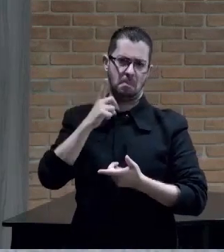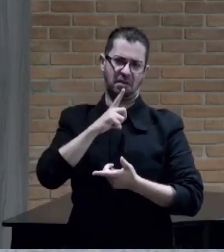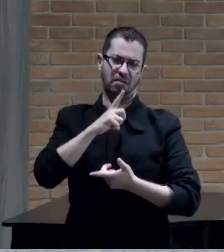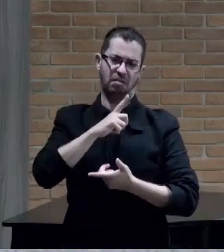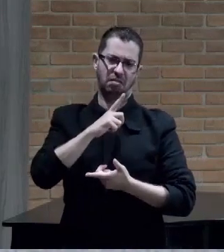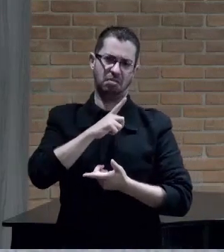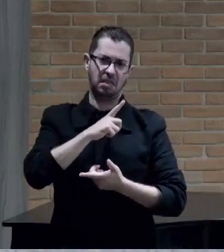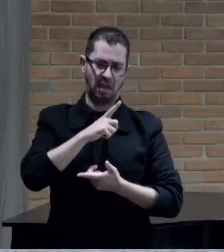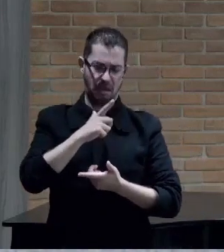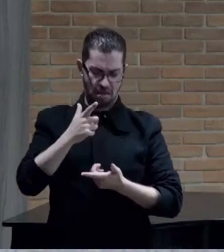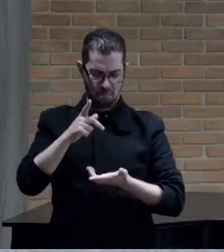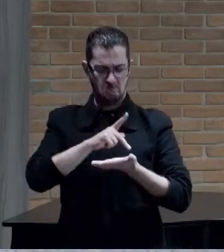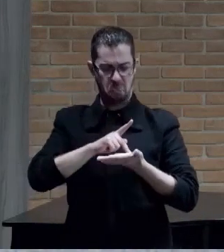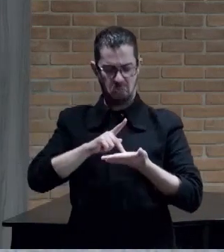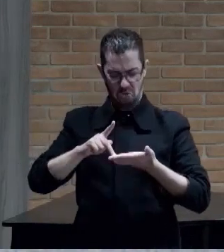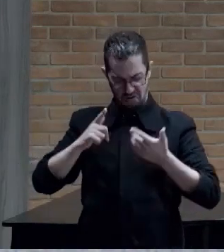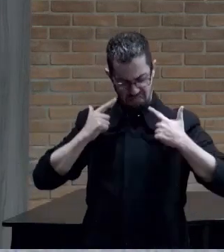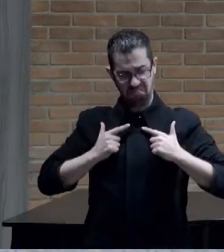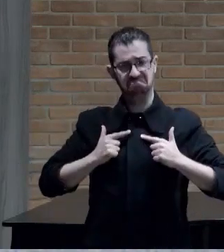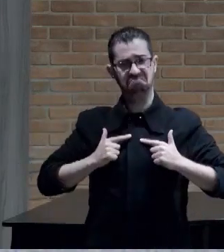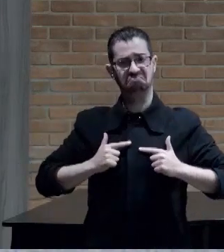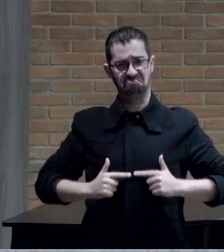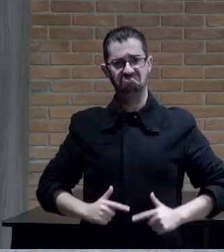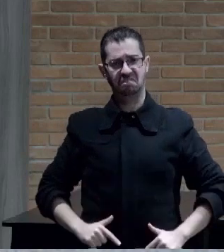obtenham purificação.